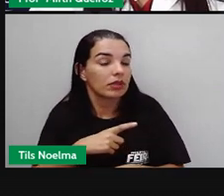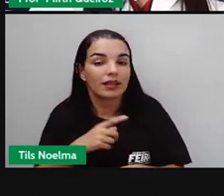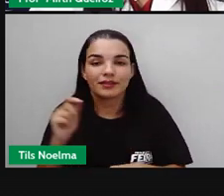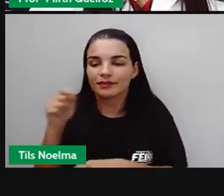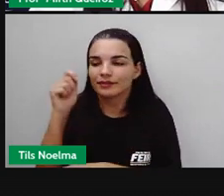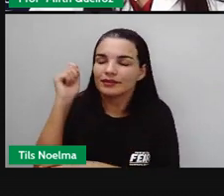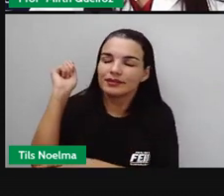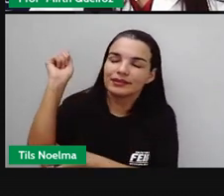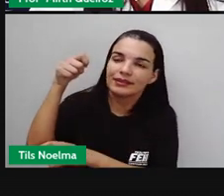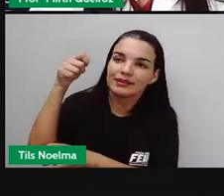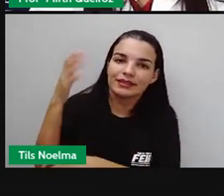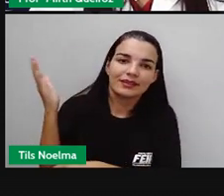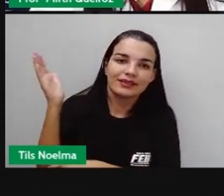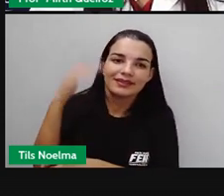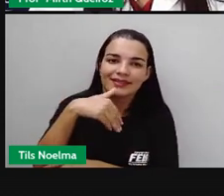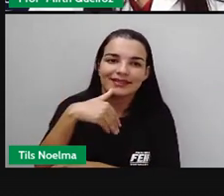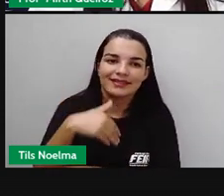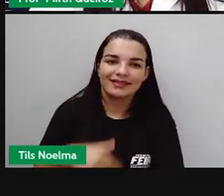Vamos assistir?